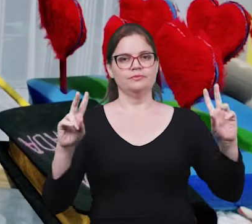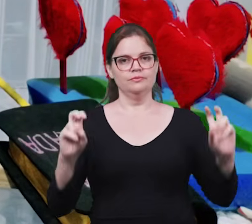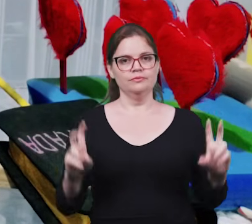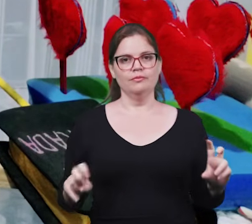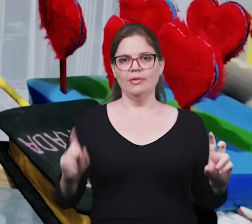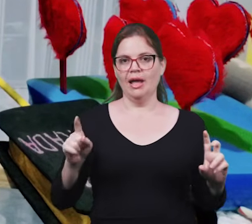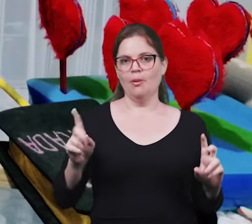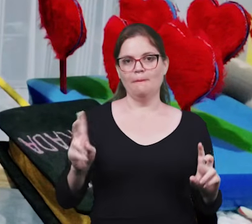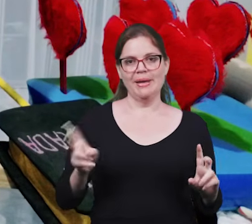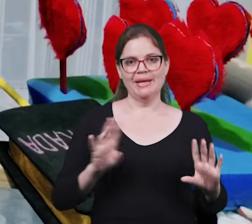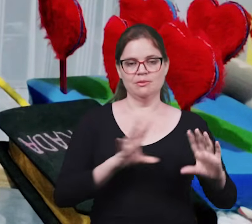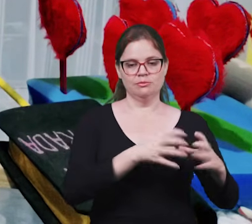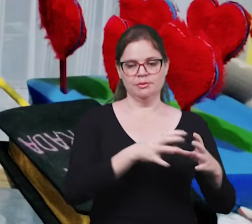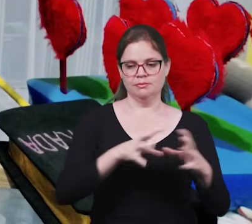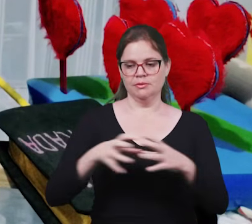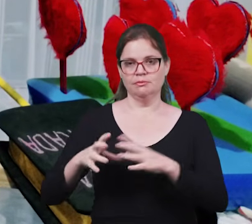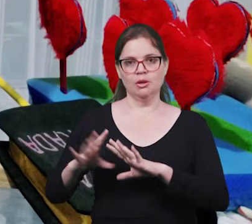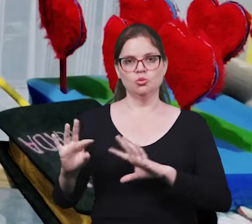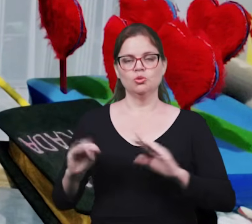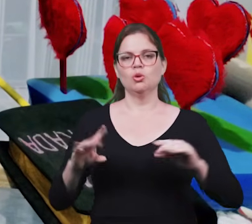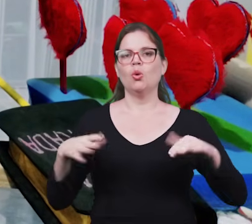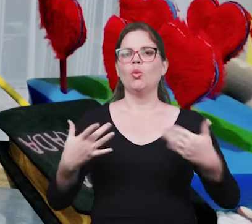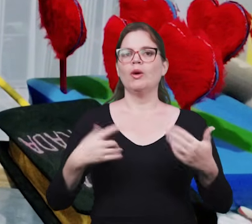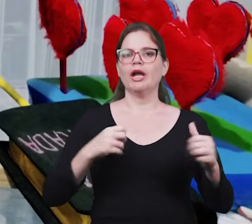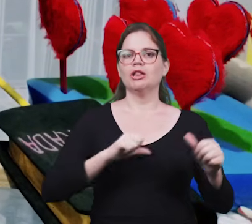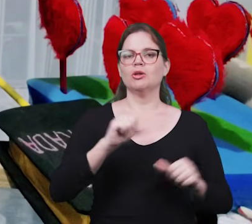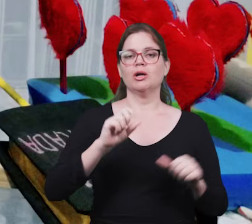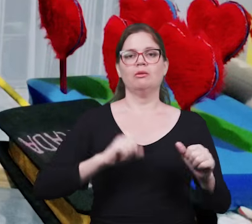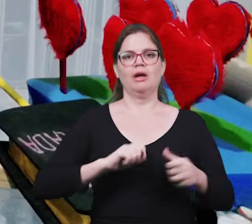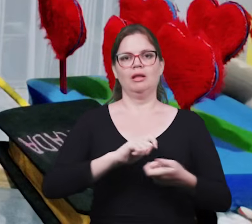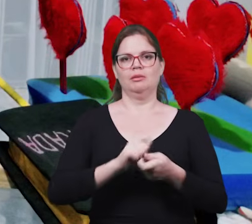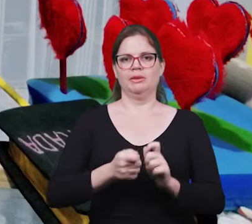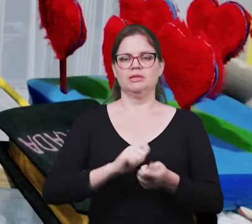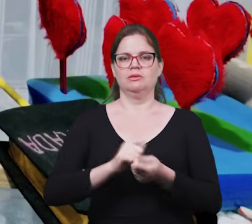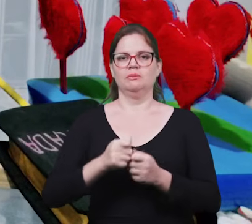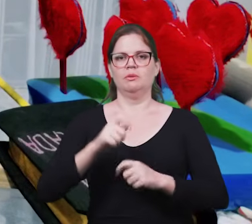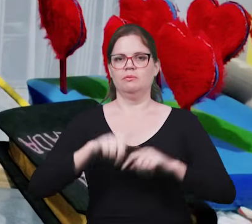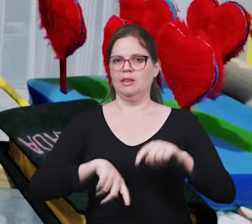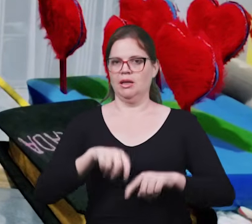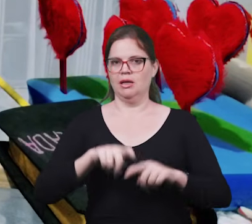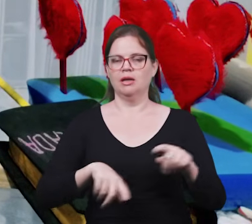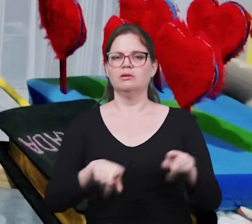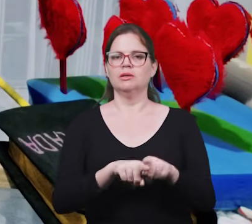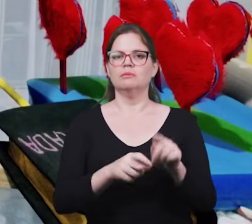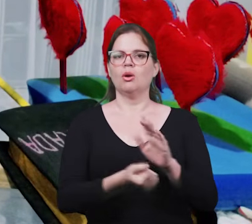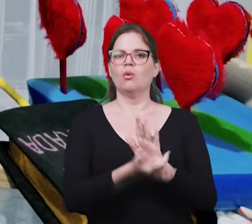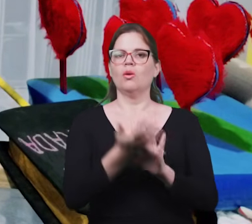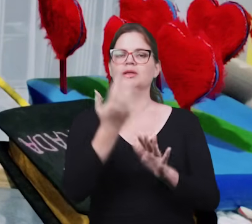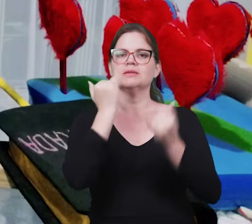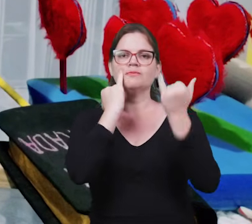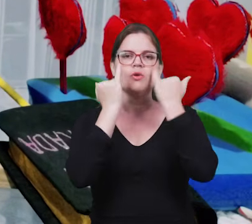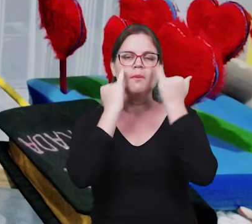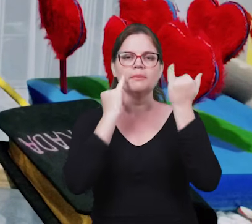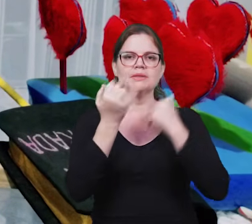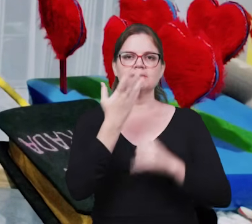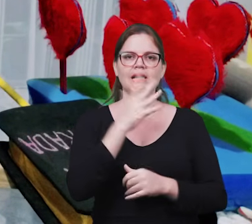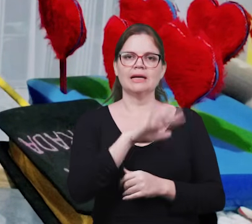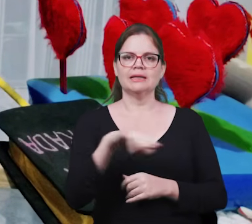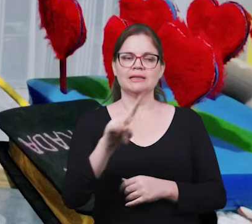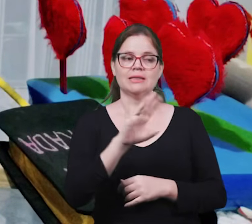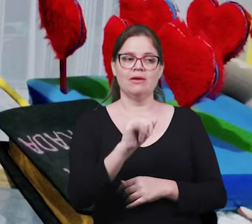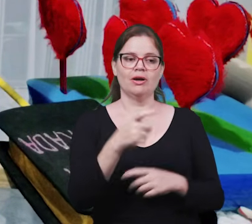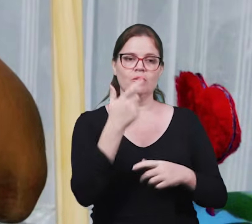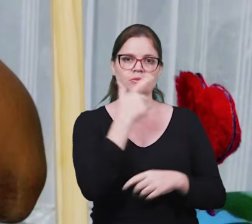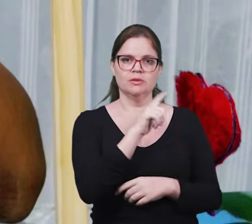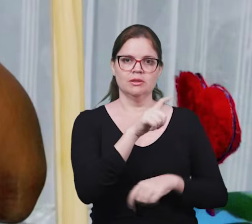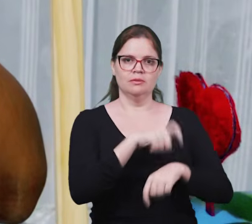o tema é o mesmo. O que vai mudar são recursos e materiais e também a quantidade de informação que essa criança vai ter ali